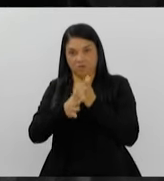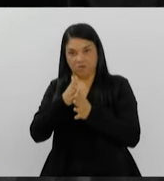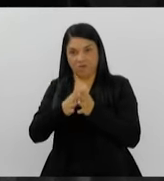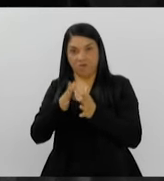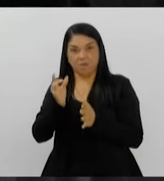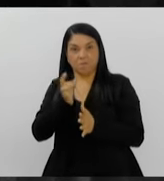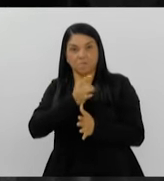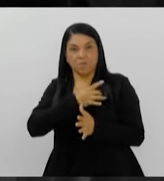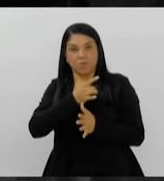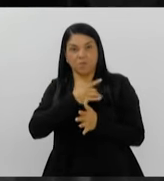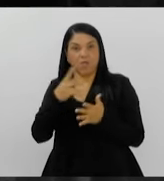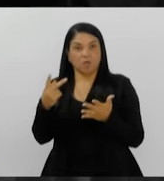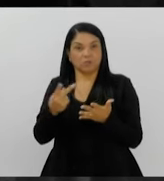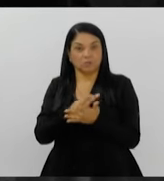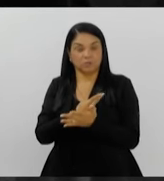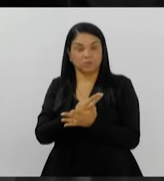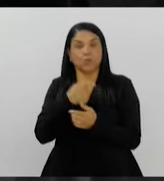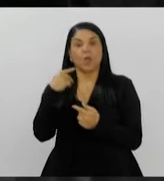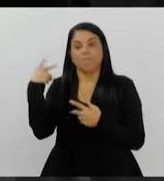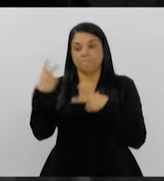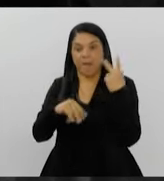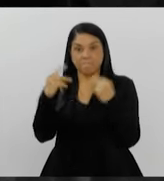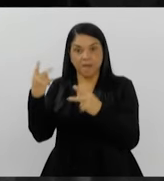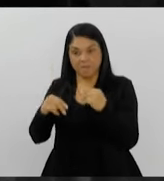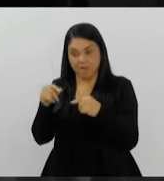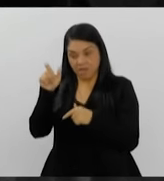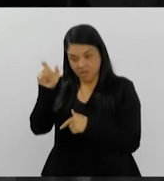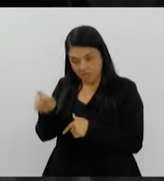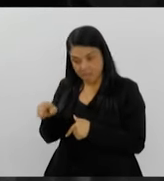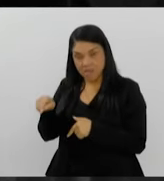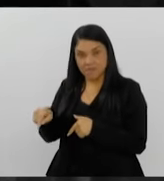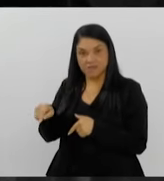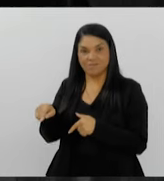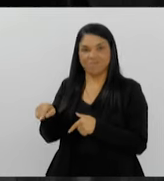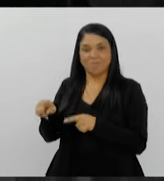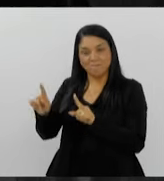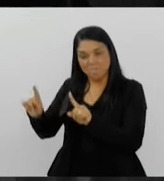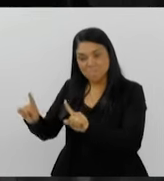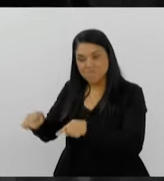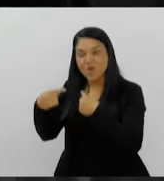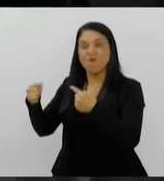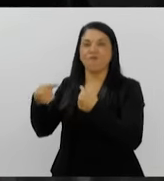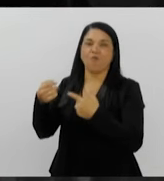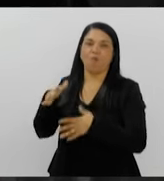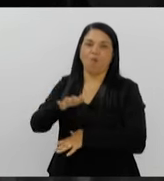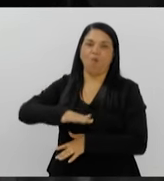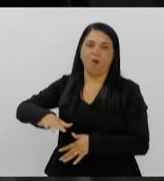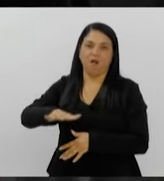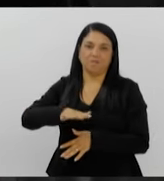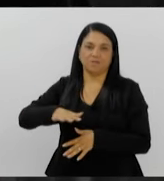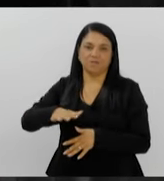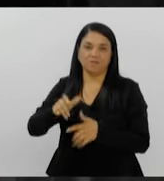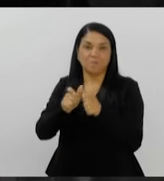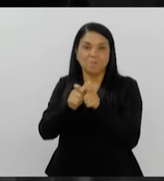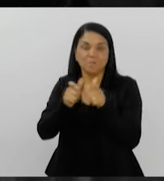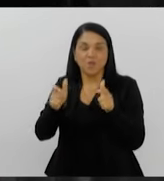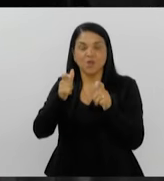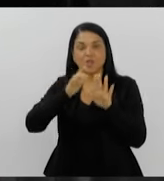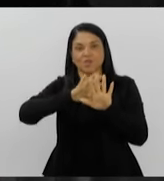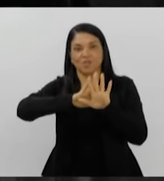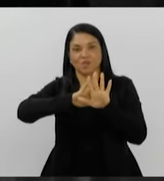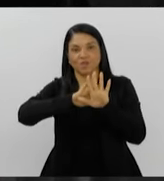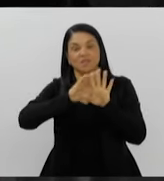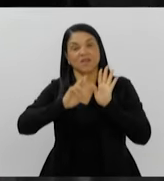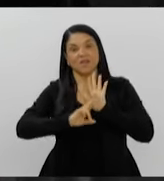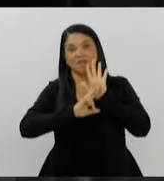é era que acontecesse um linchamento porque na verdade ele foi provocando num ambiente que havia uma maioria ideológica ali